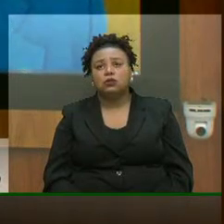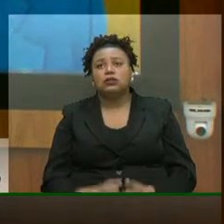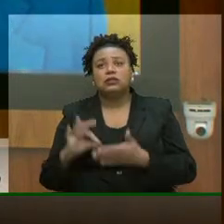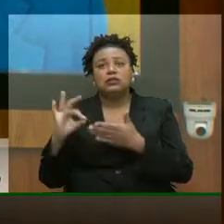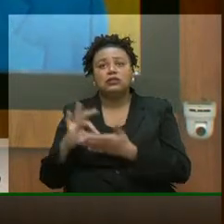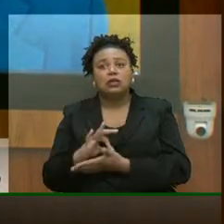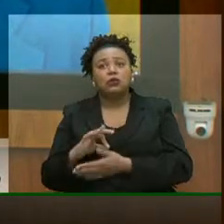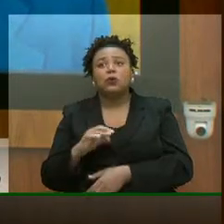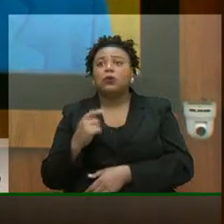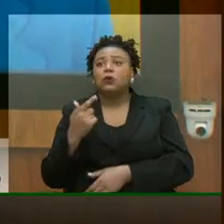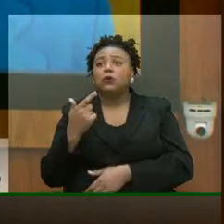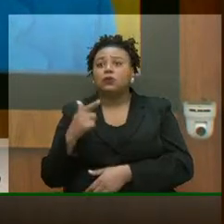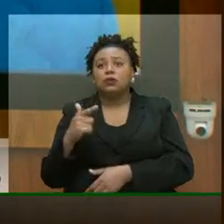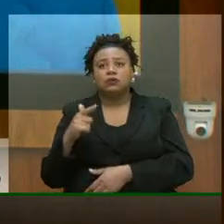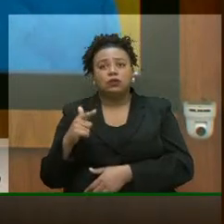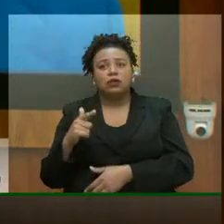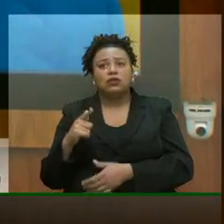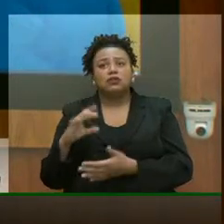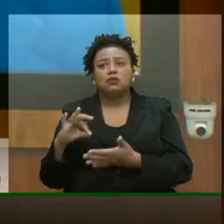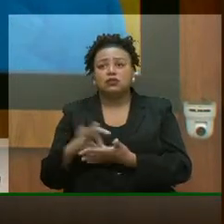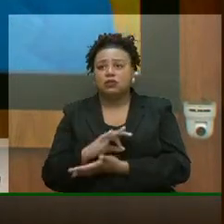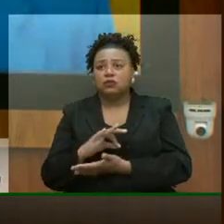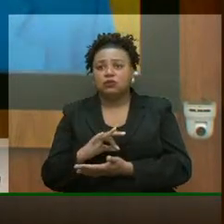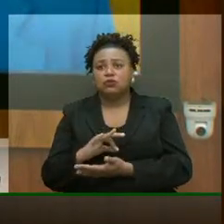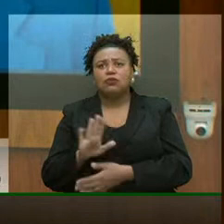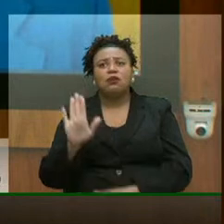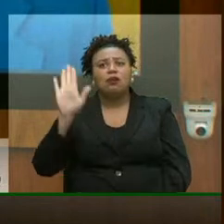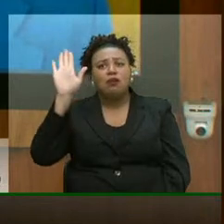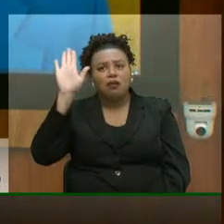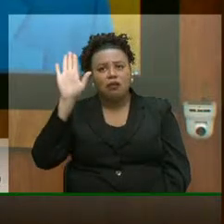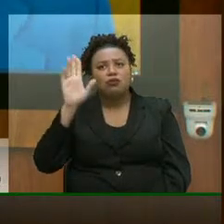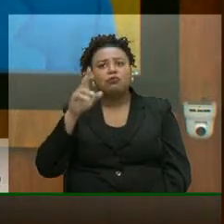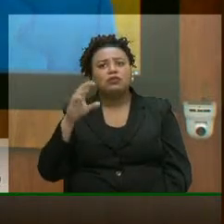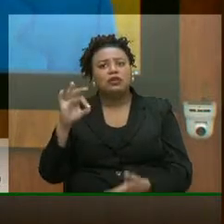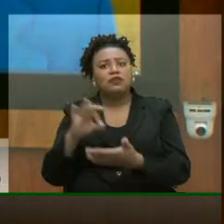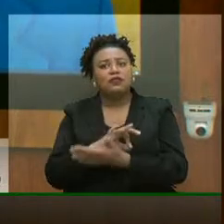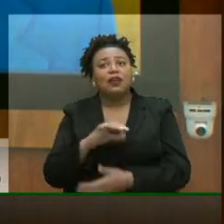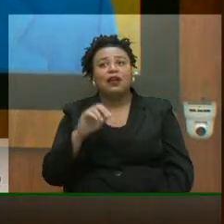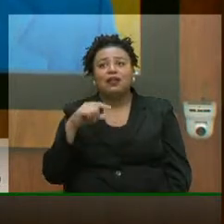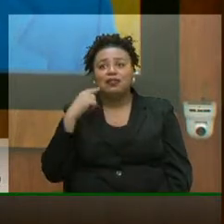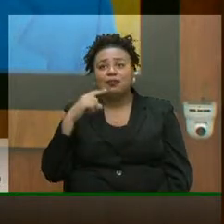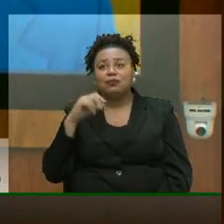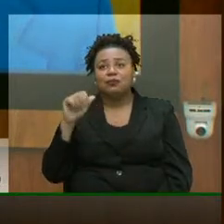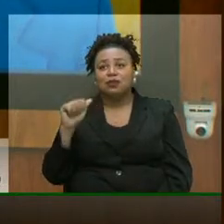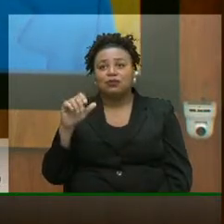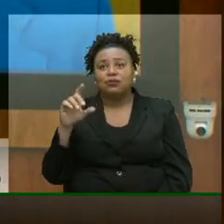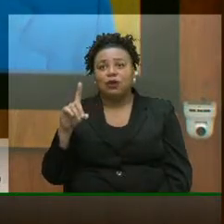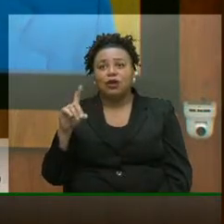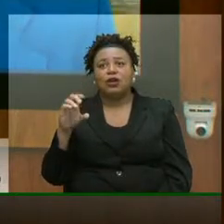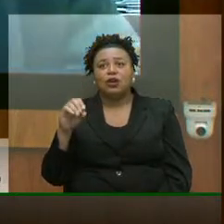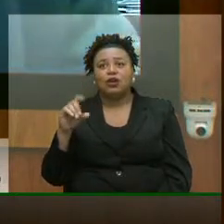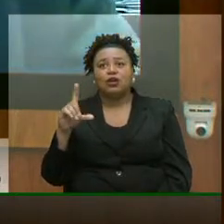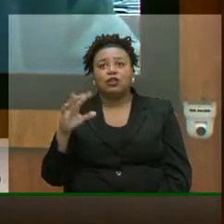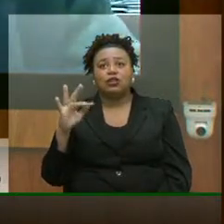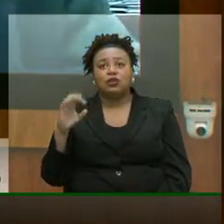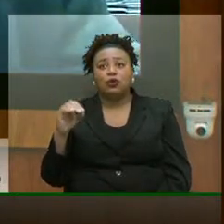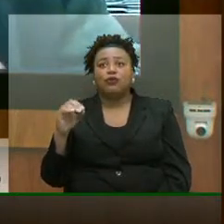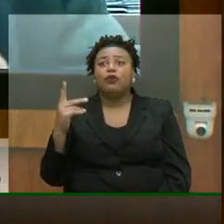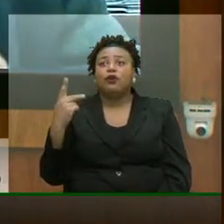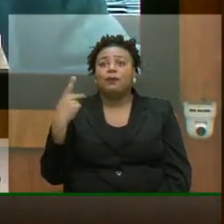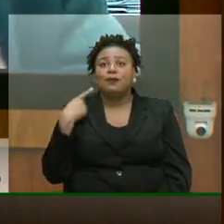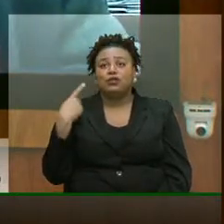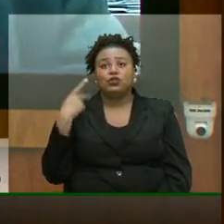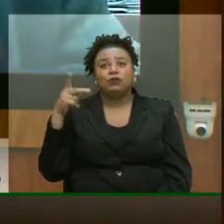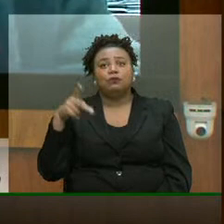Escrito não havendo... estou escrito. Deputado Adolfo Brito, então, escrito para encaminhar pelos